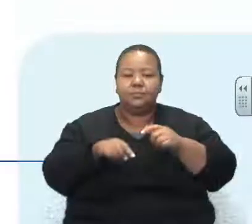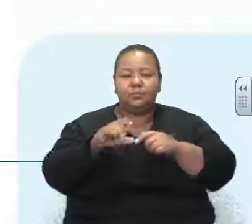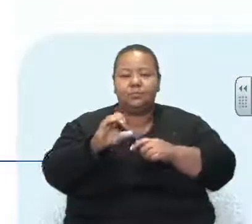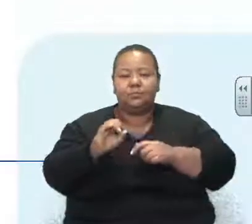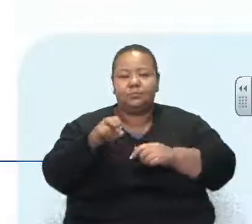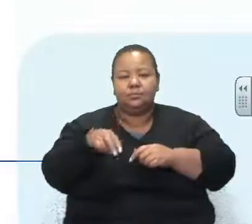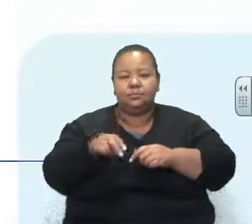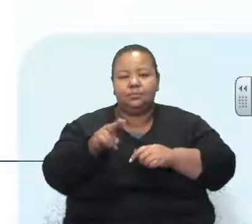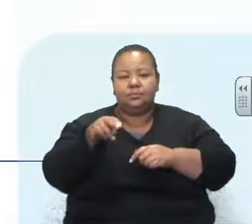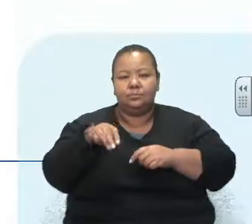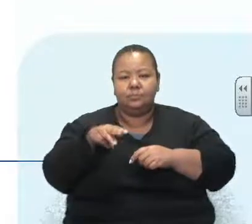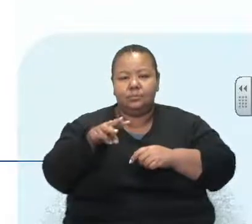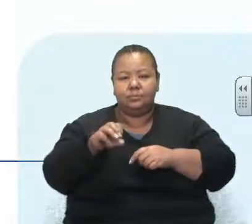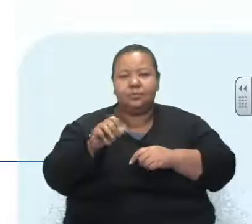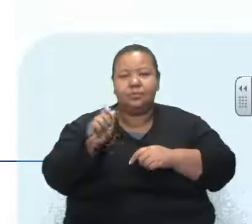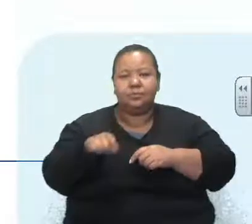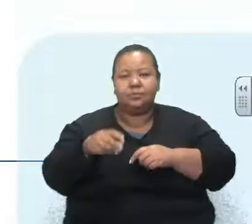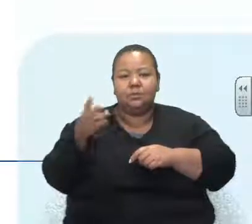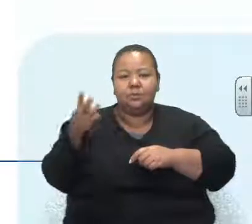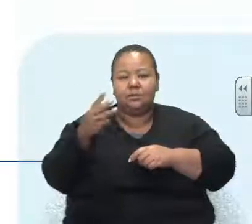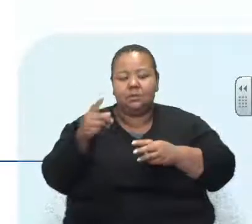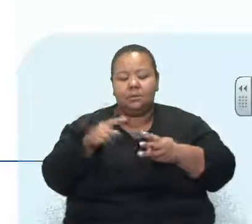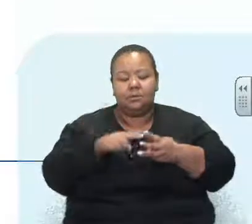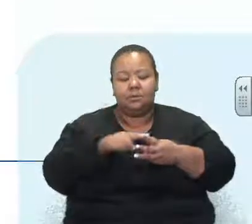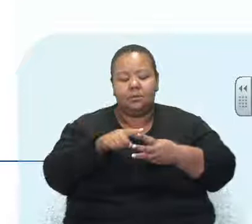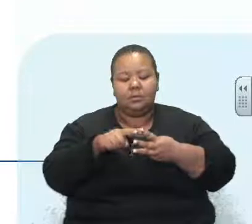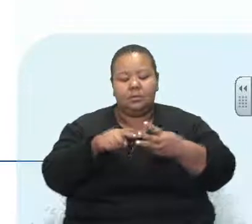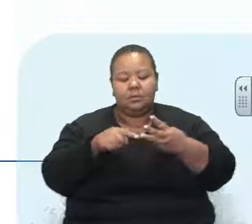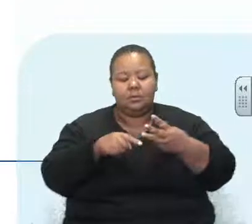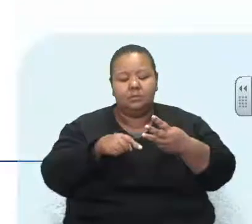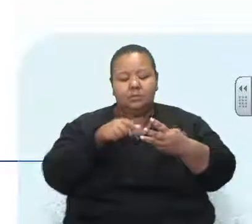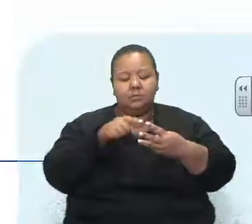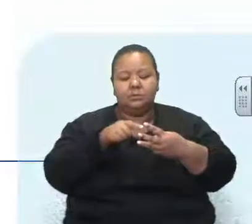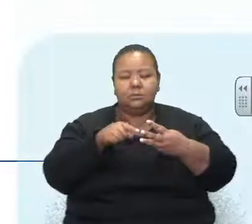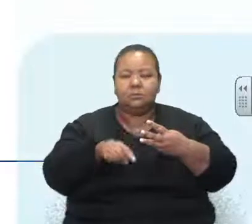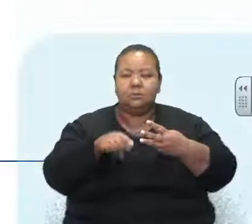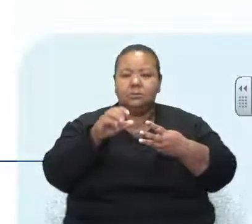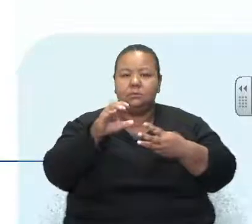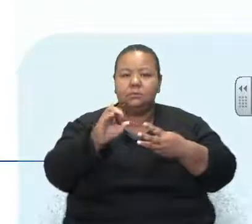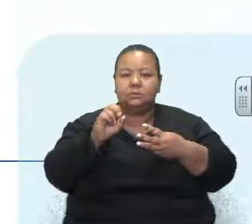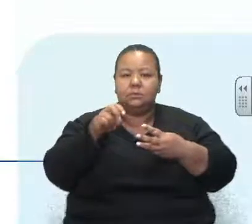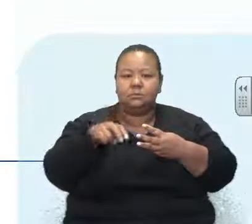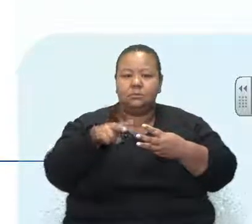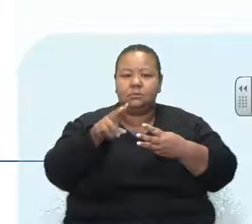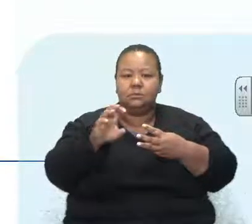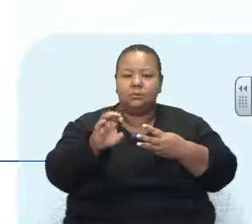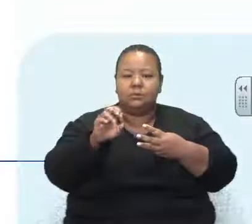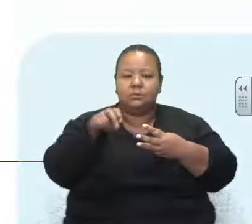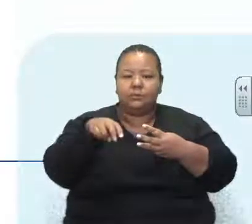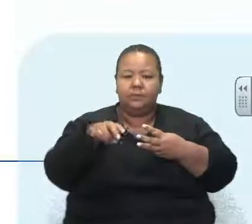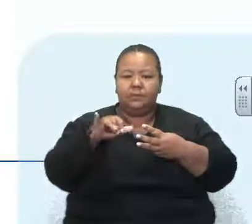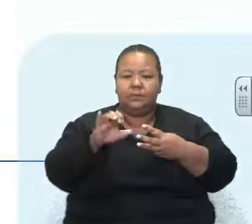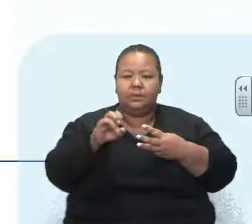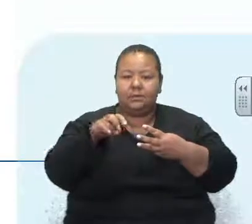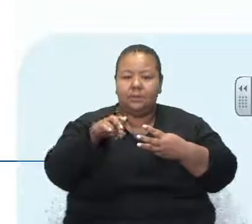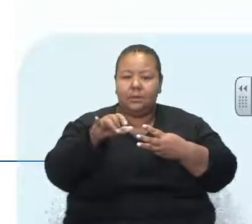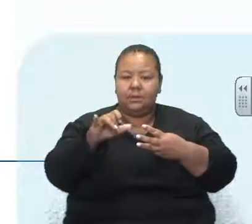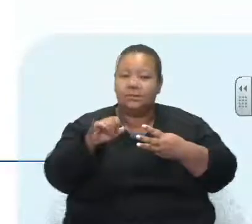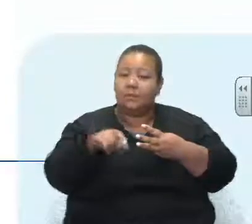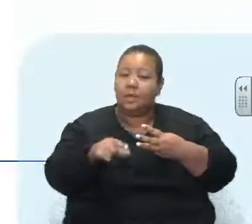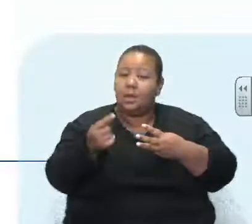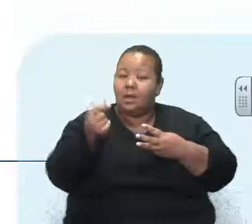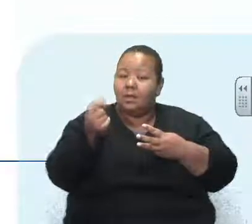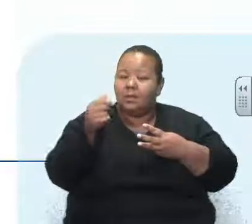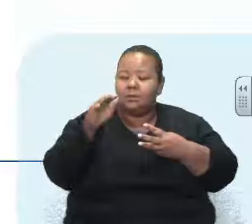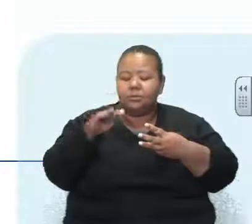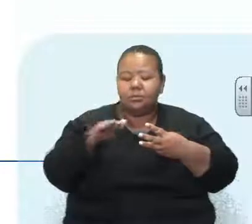ser divididos em 3 categorias, que é aqueles produtos por conveniência, que geralmente têm um preço baixo, são